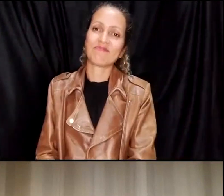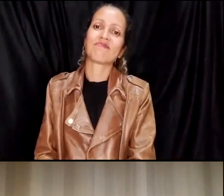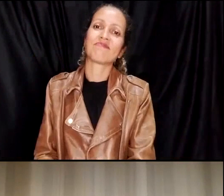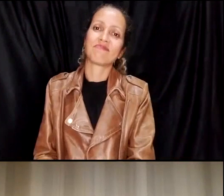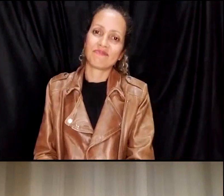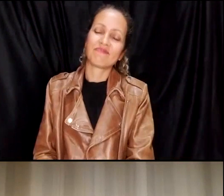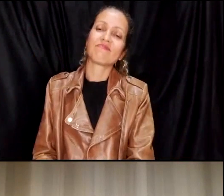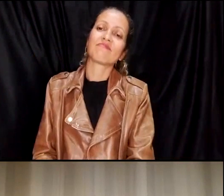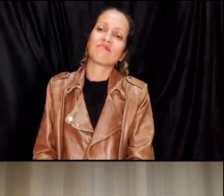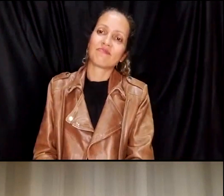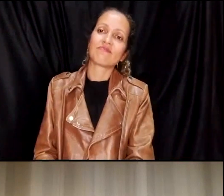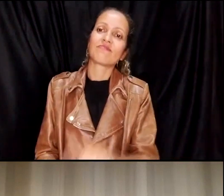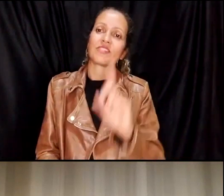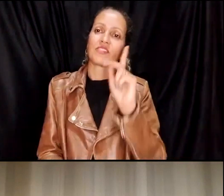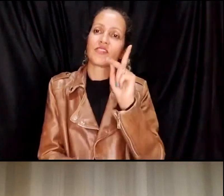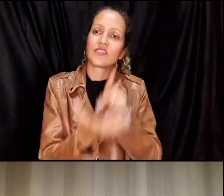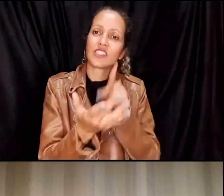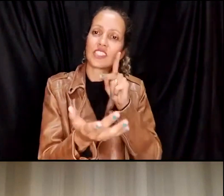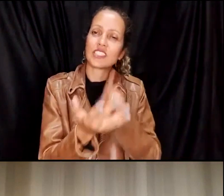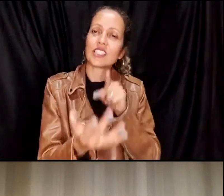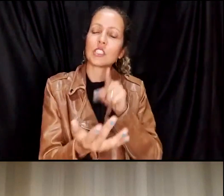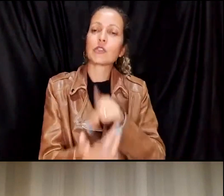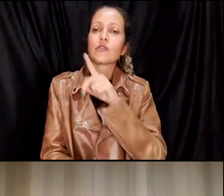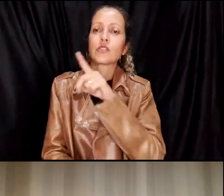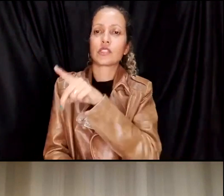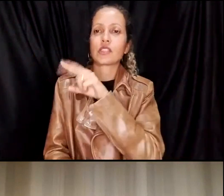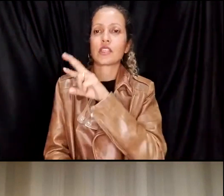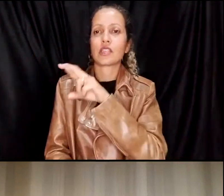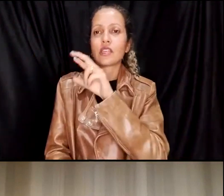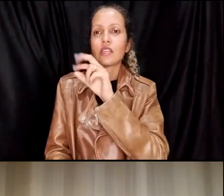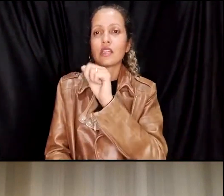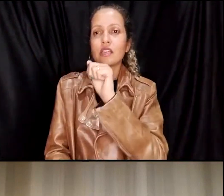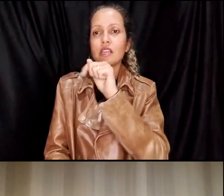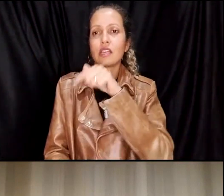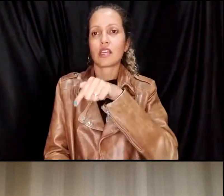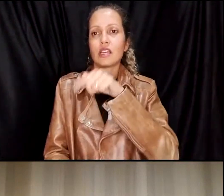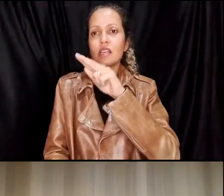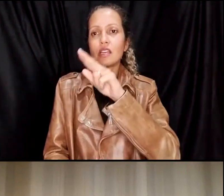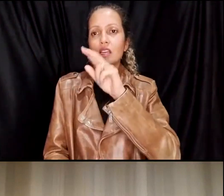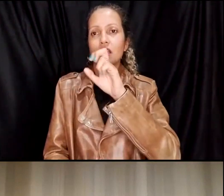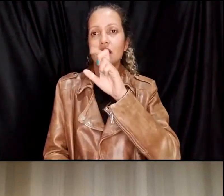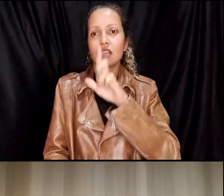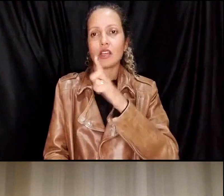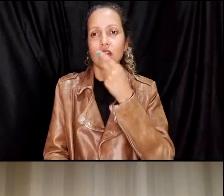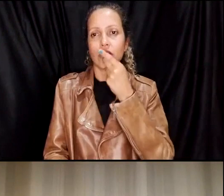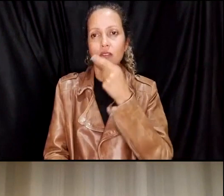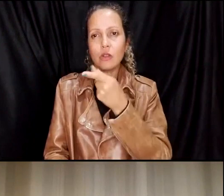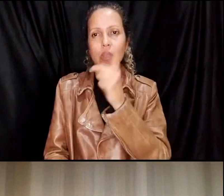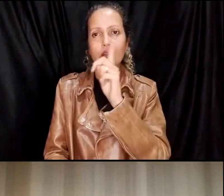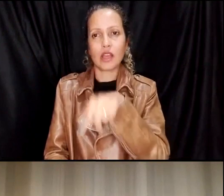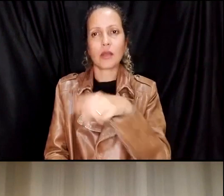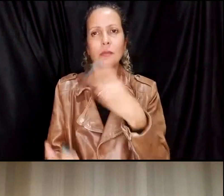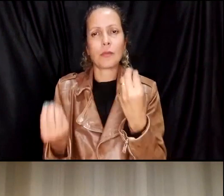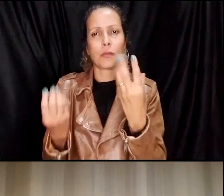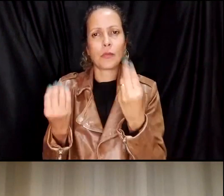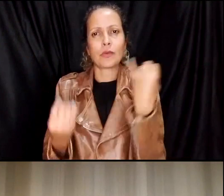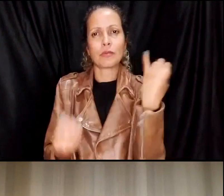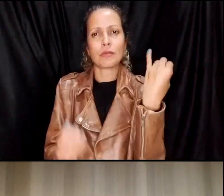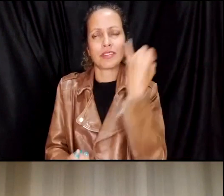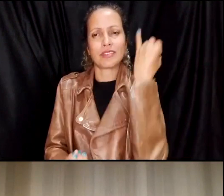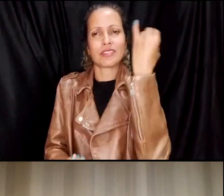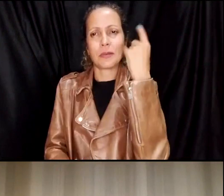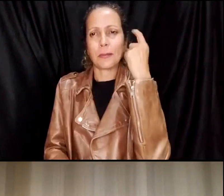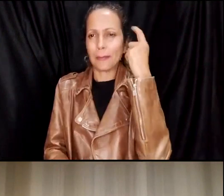super importante. Quando você falou para eles, para olhar para isso, se você sai na rua e olhar as